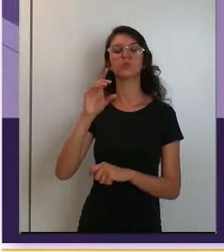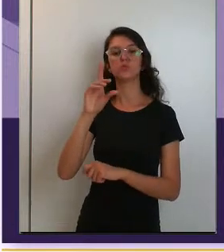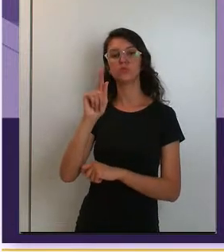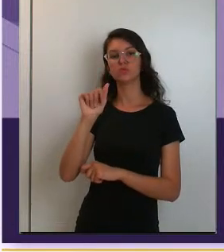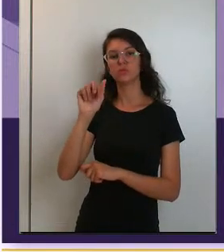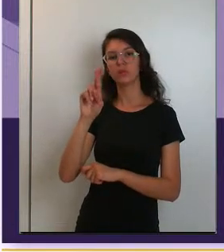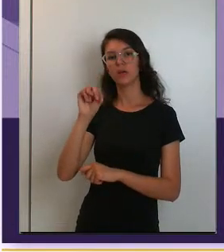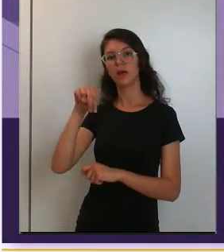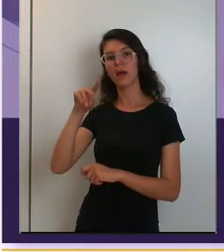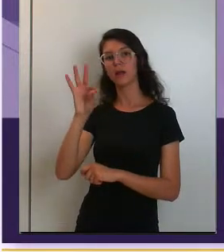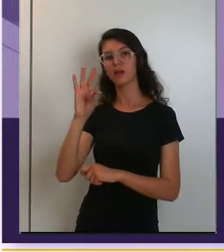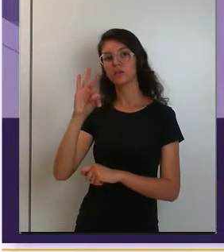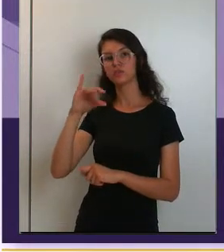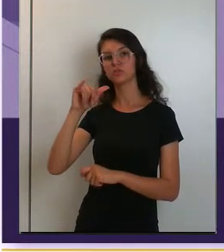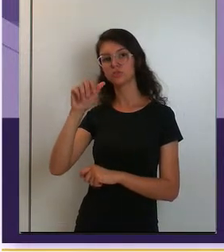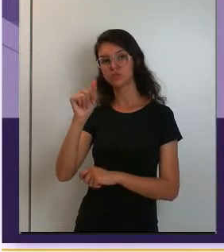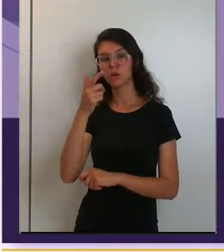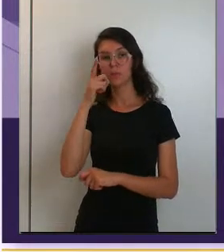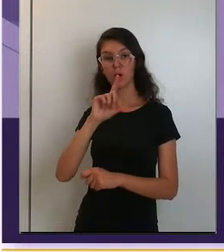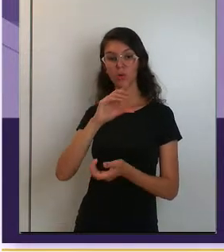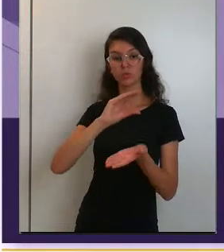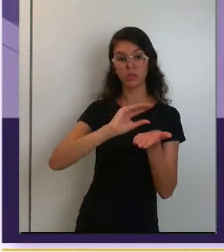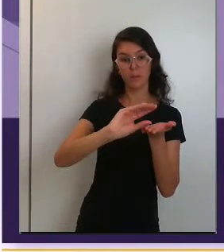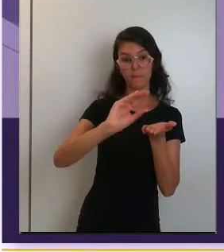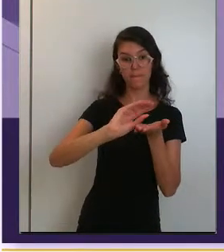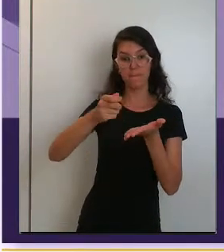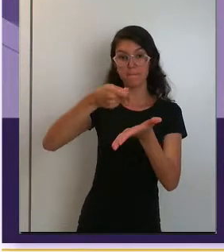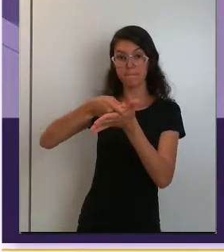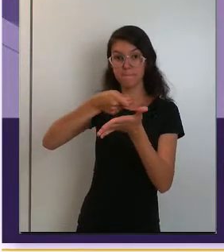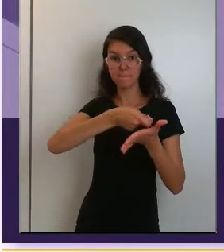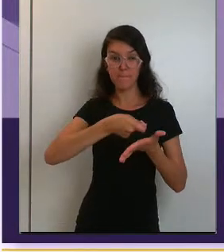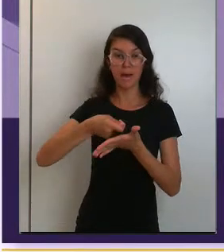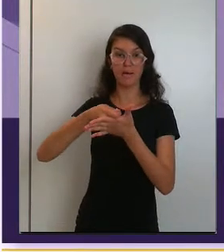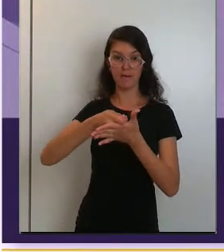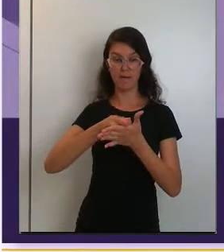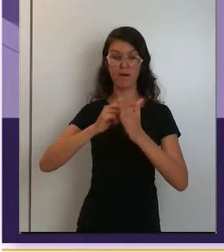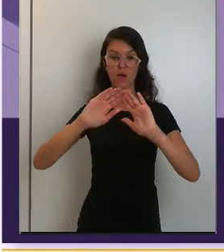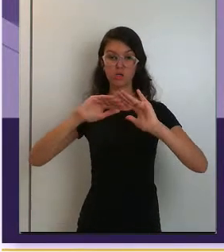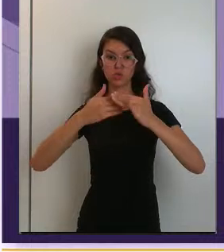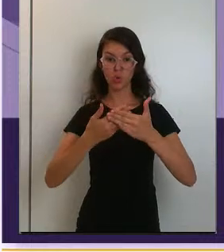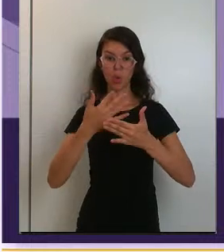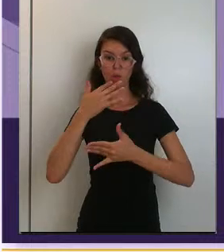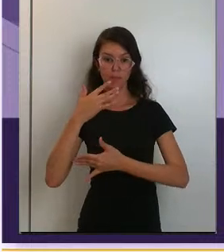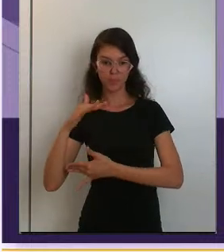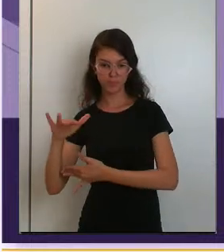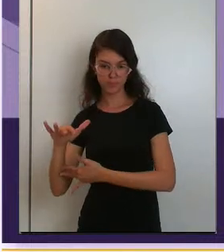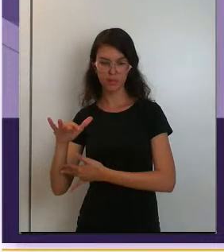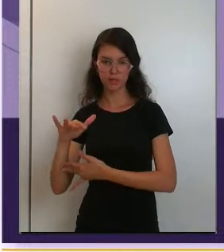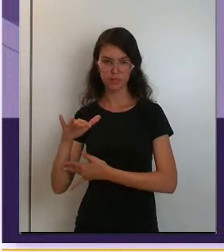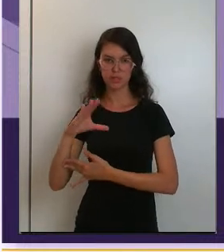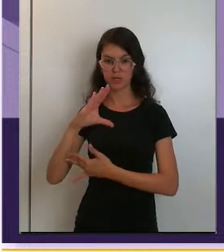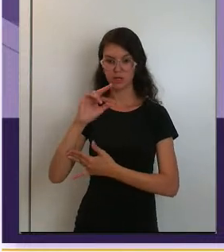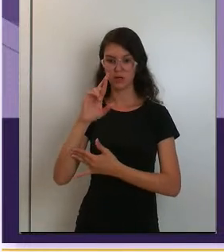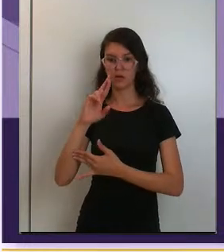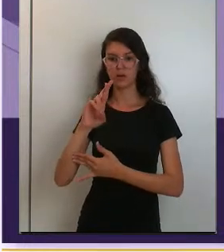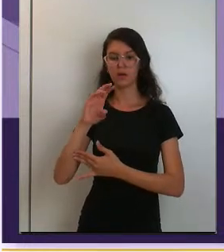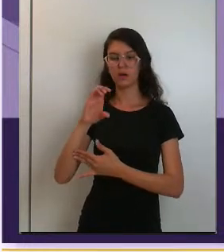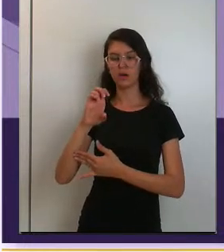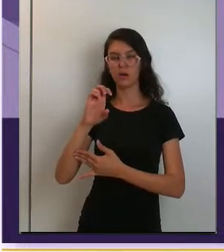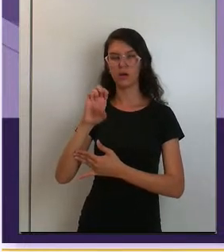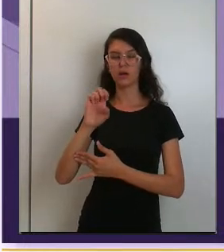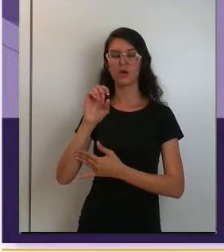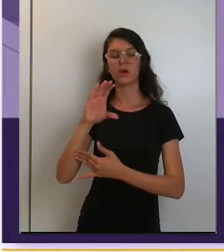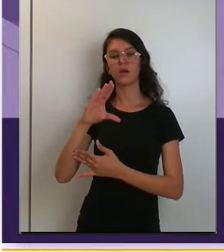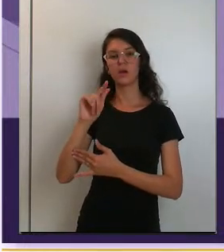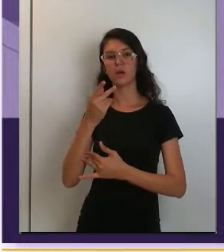serviço para custeio de creches de trabalhadoras desempregadas, trabalhadoras e trabalhadores, se não me engano,